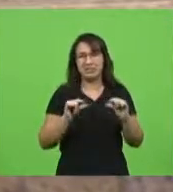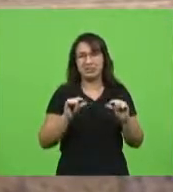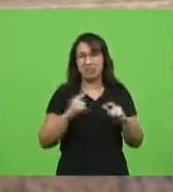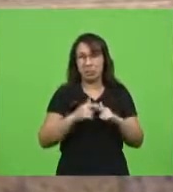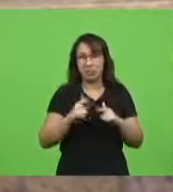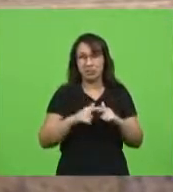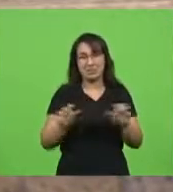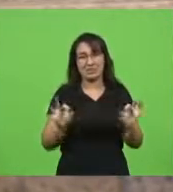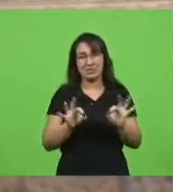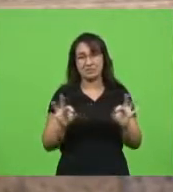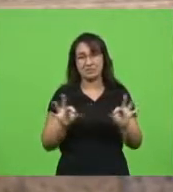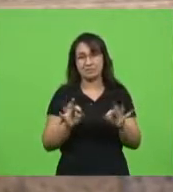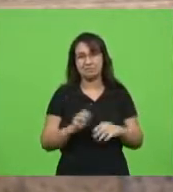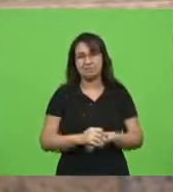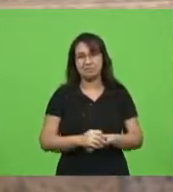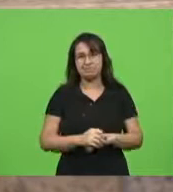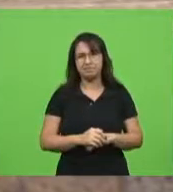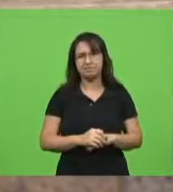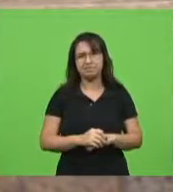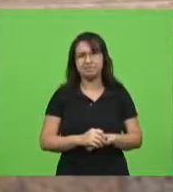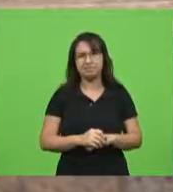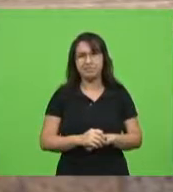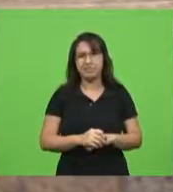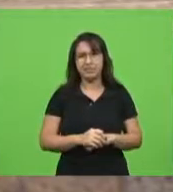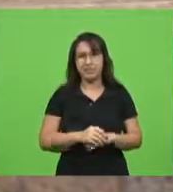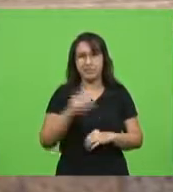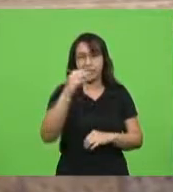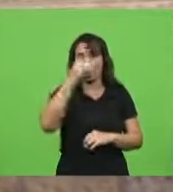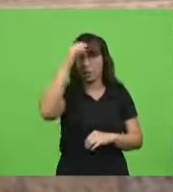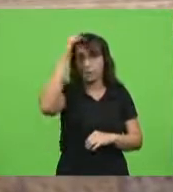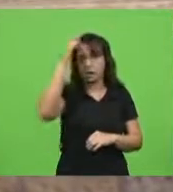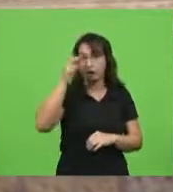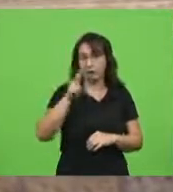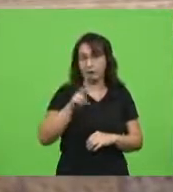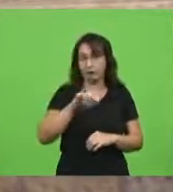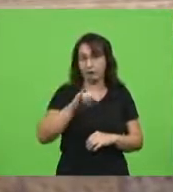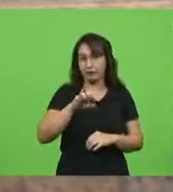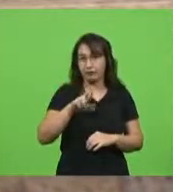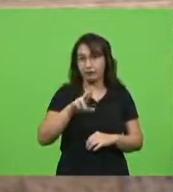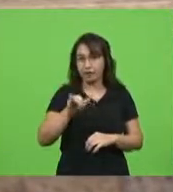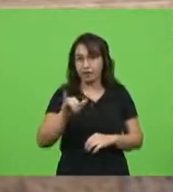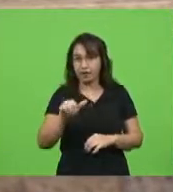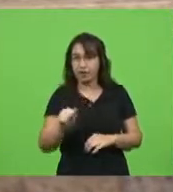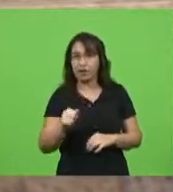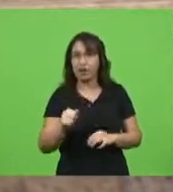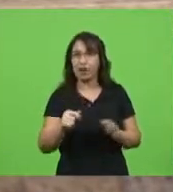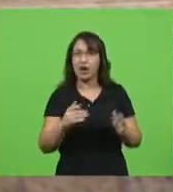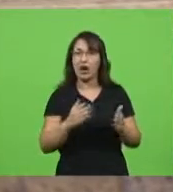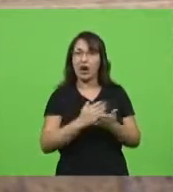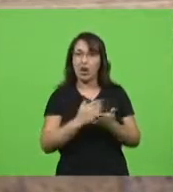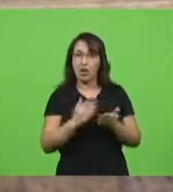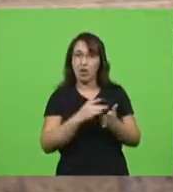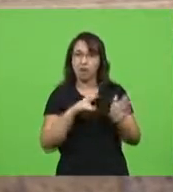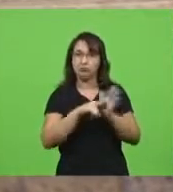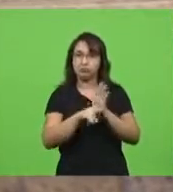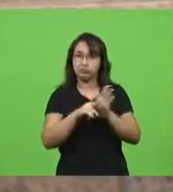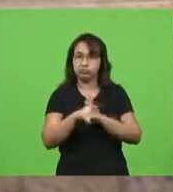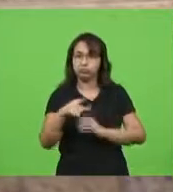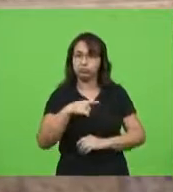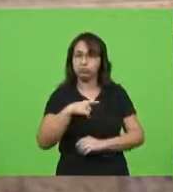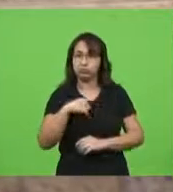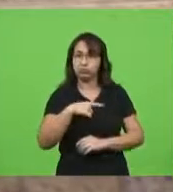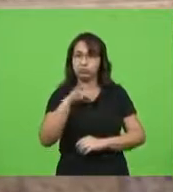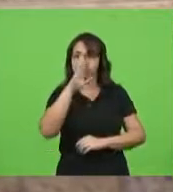o Coronel Vieira, eu tirei alguns questionamentos, mas como ele é direcionado para a Polícia Militar mesmo,